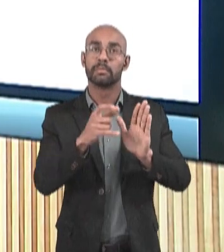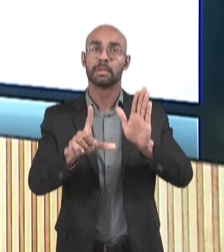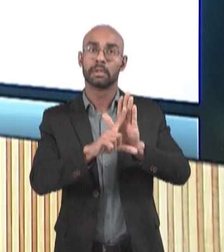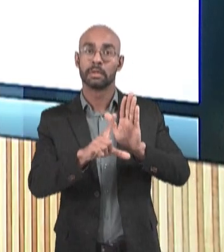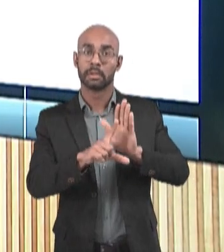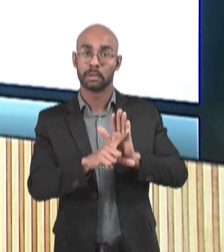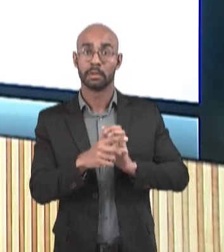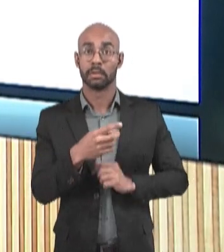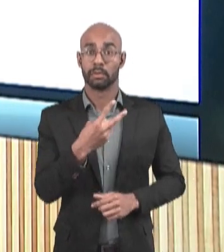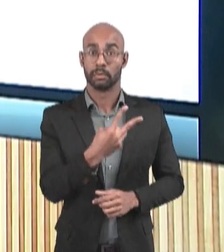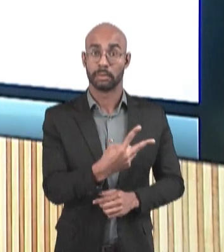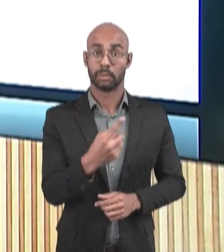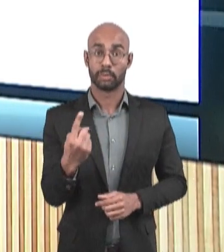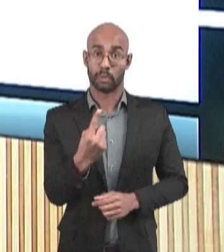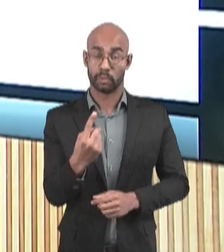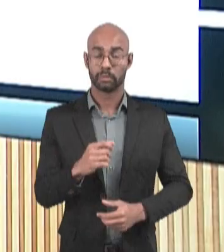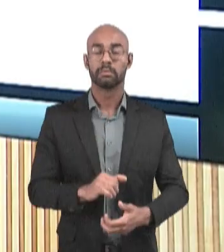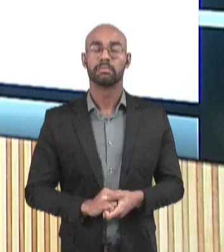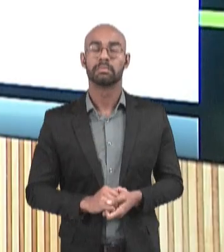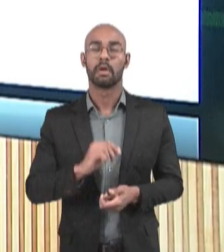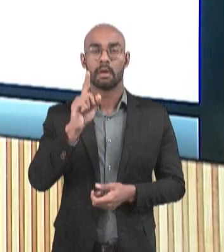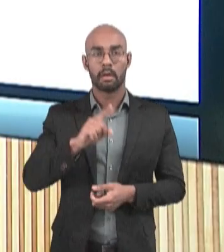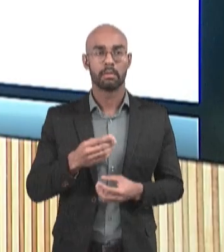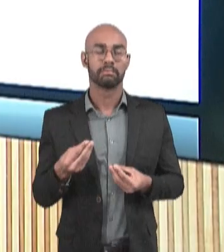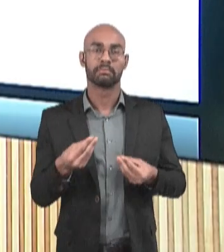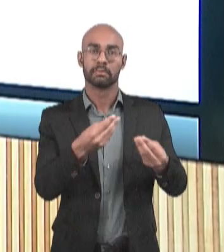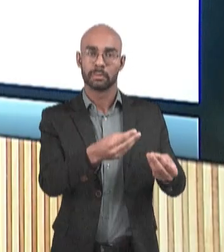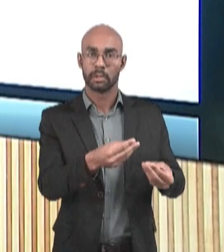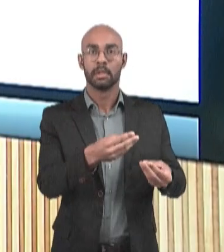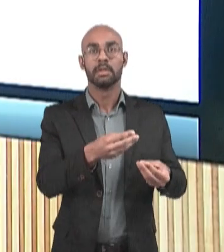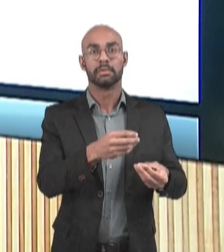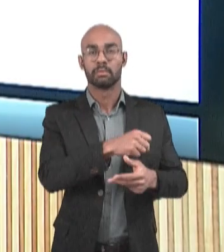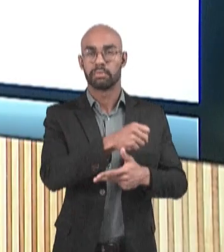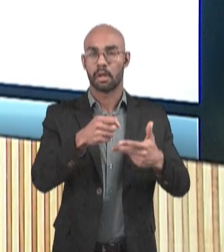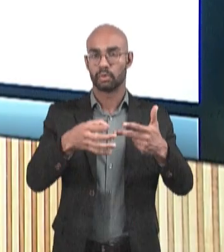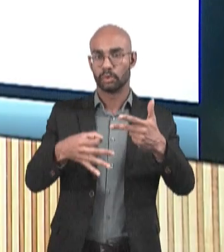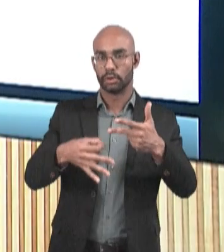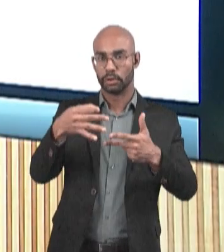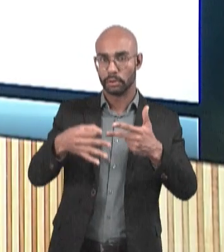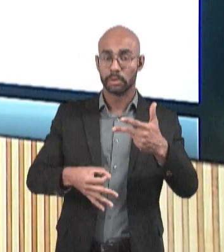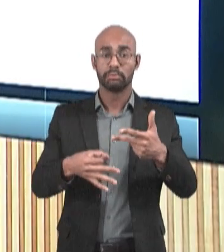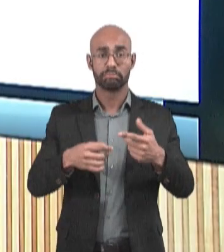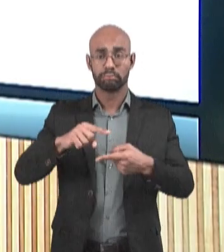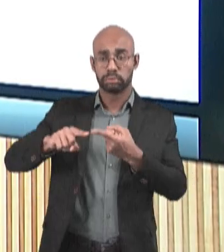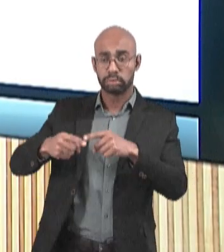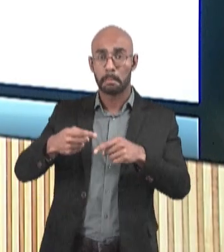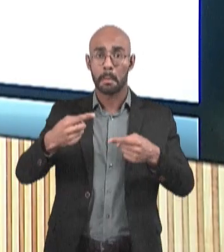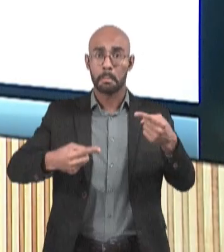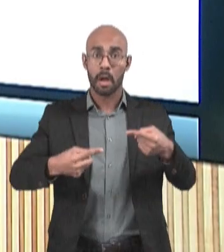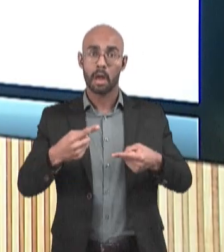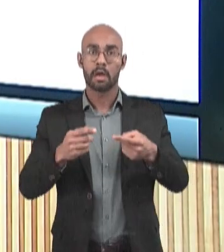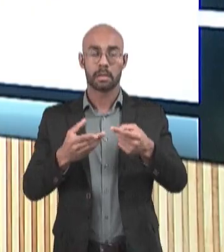lei de número 211, matéria encaminhada pelo Poder Judiciário, discutida, votada